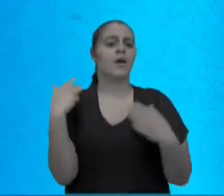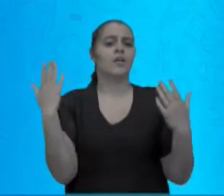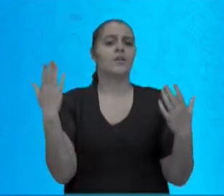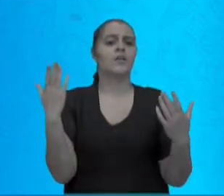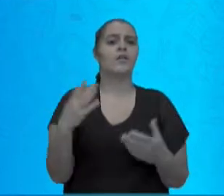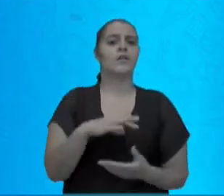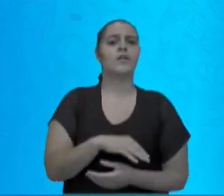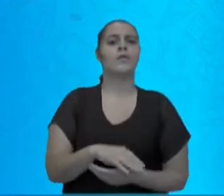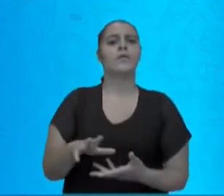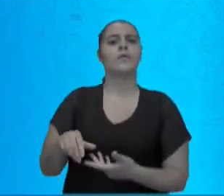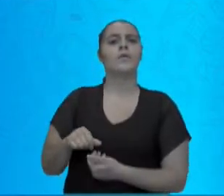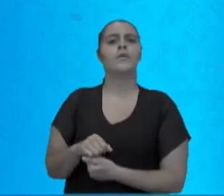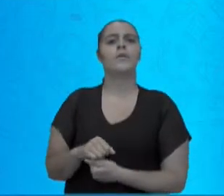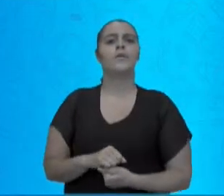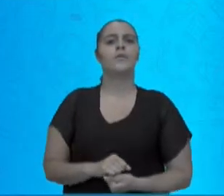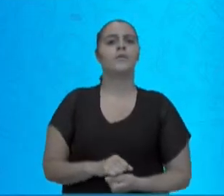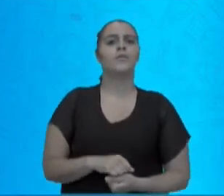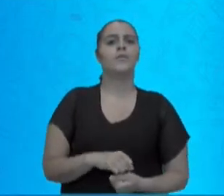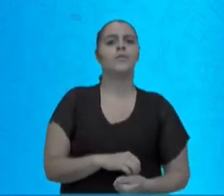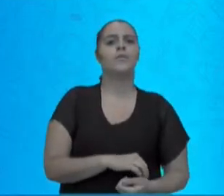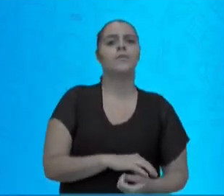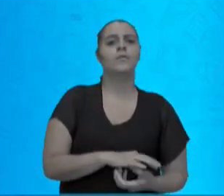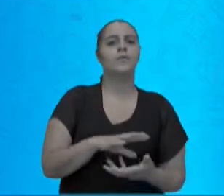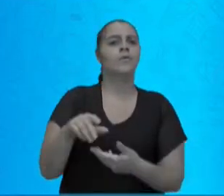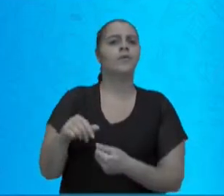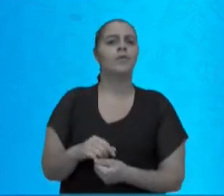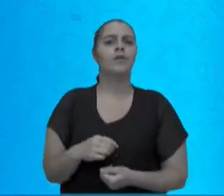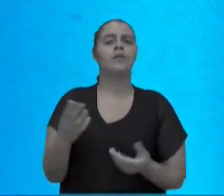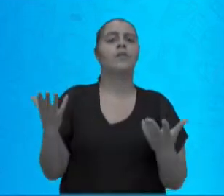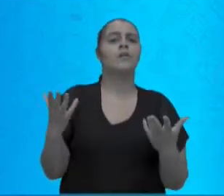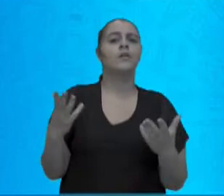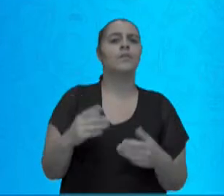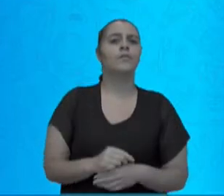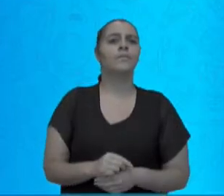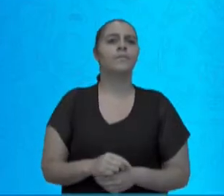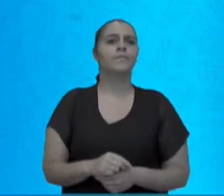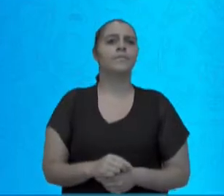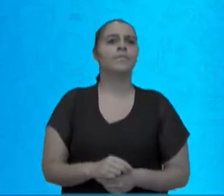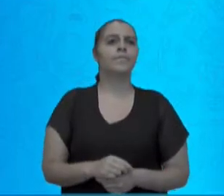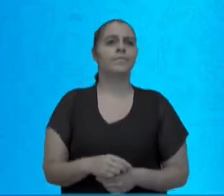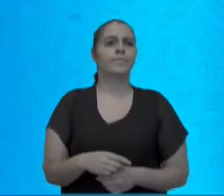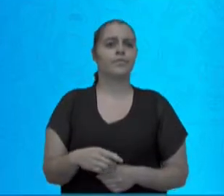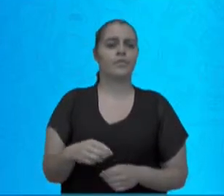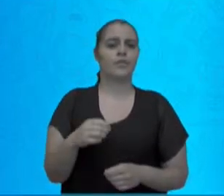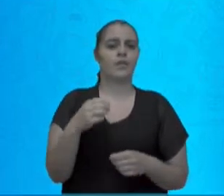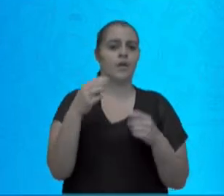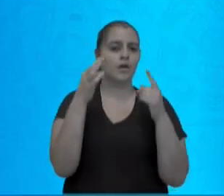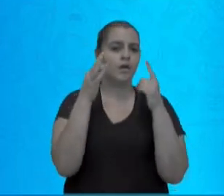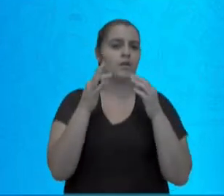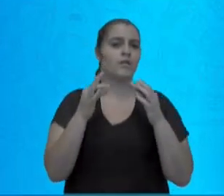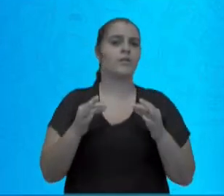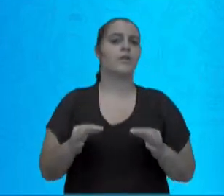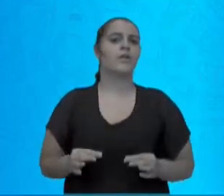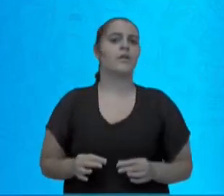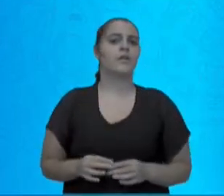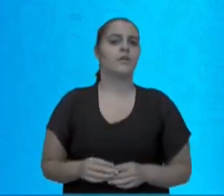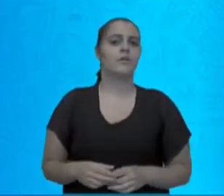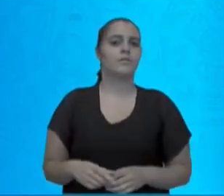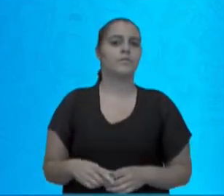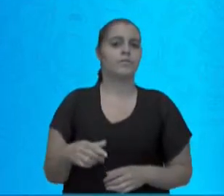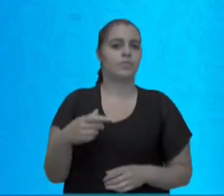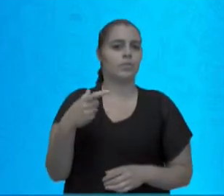Antártida? Não é um continente? É assim. Só que eu expliquei para vocês, na